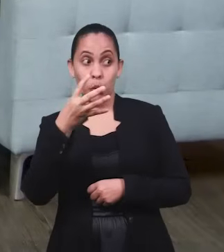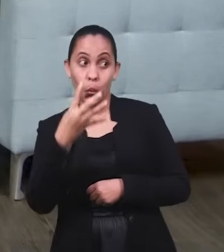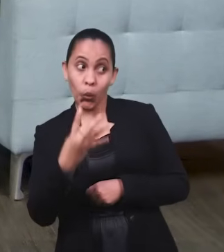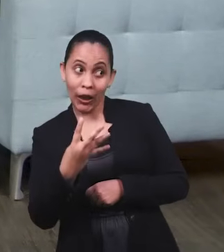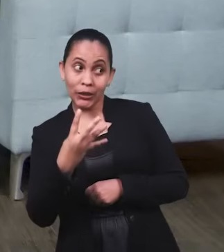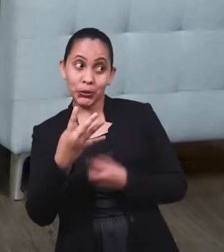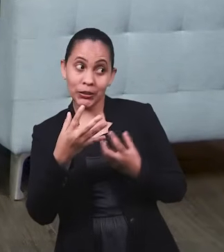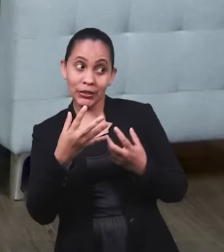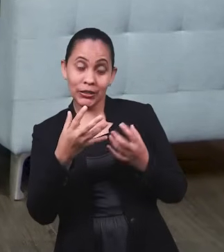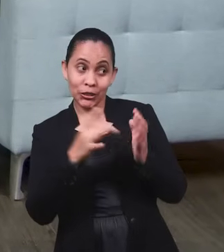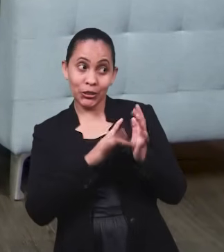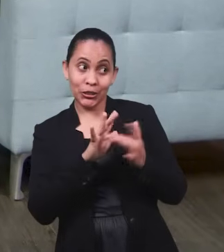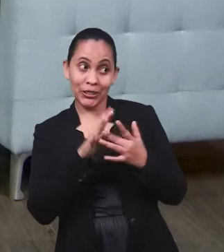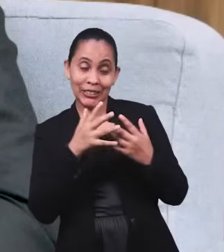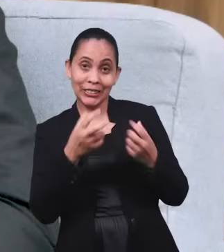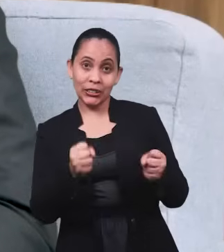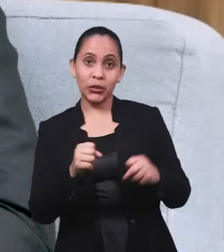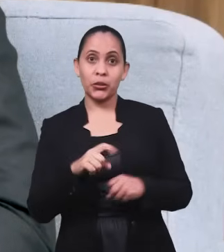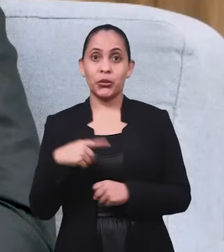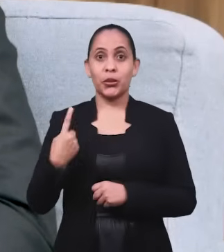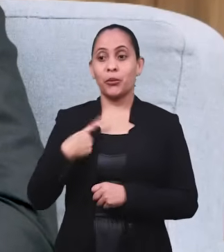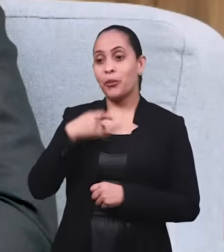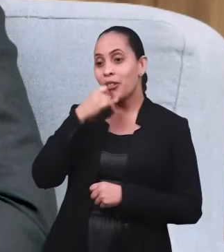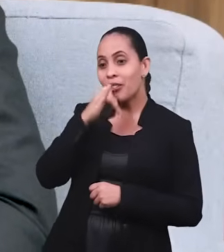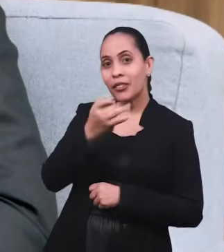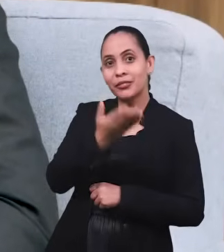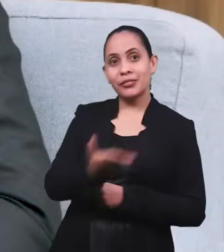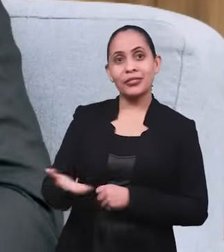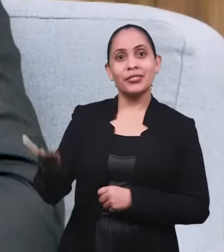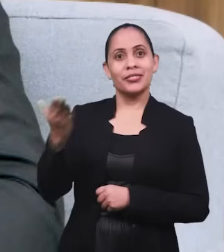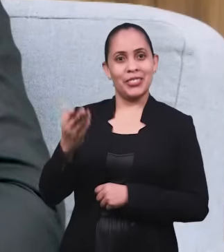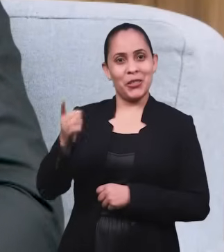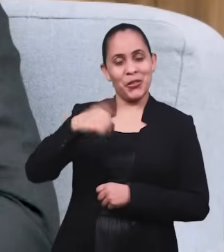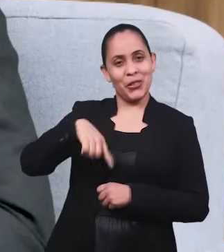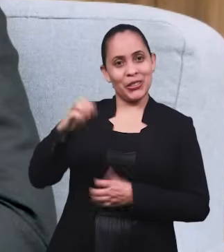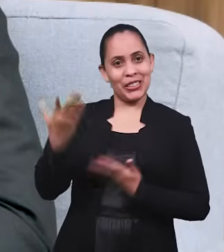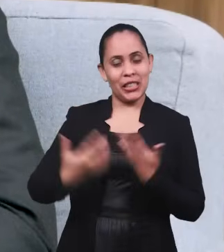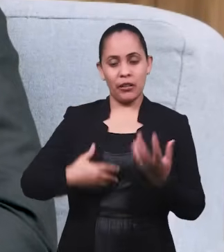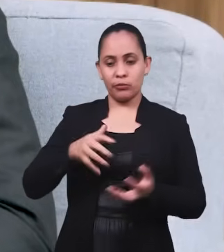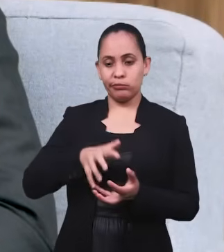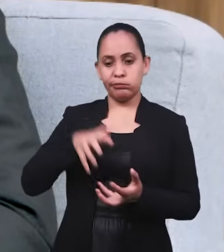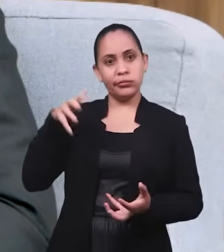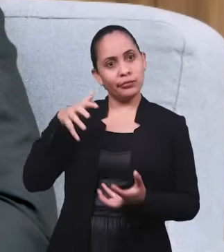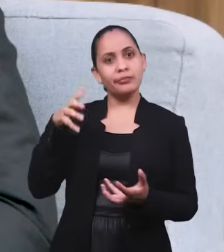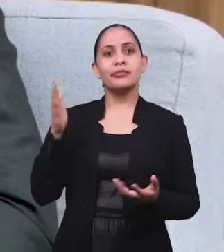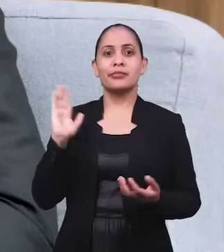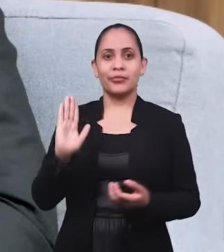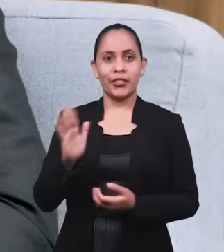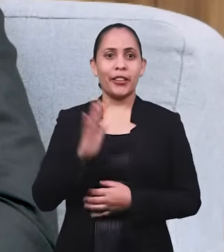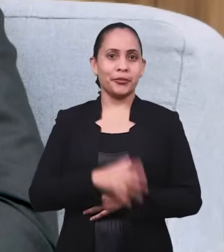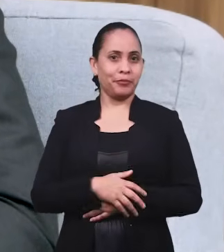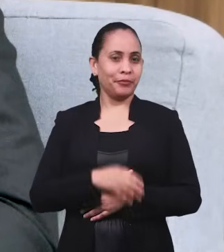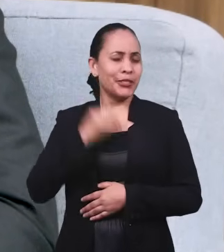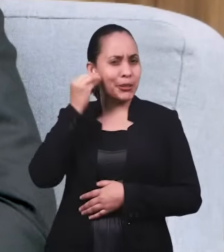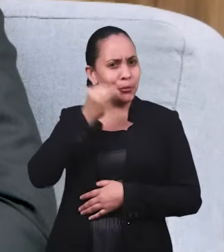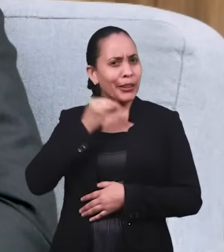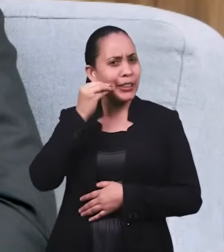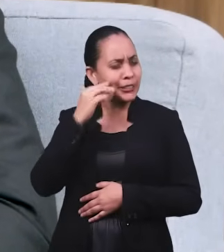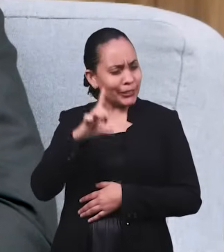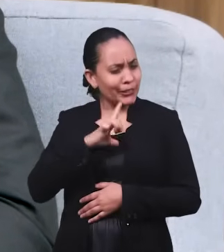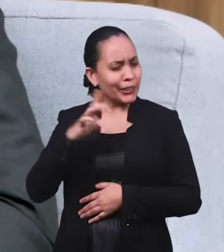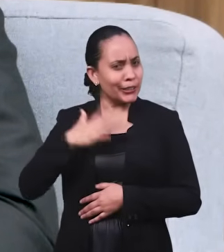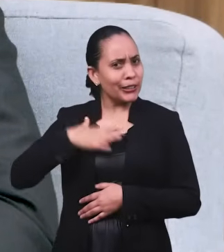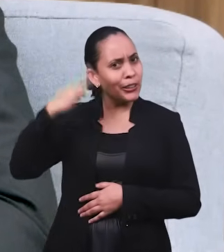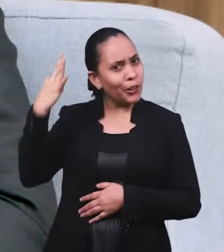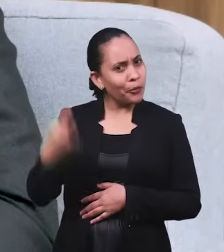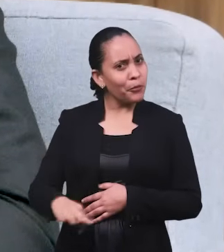104 anos de idade. E nós estamos falando aqui para os nossos irmãos mais sábios, né, idosos, e certamente